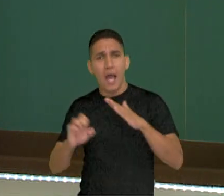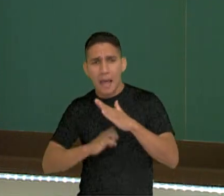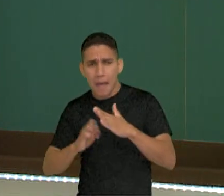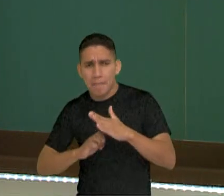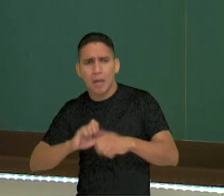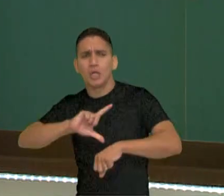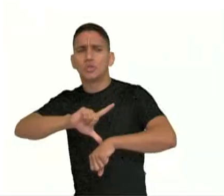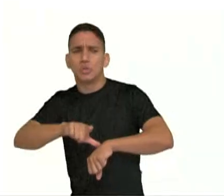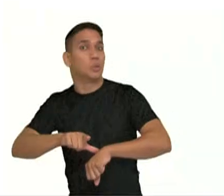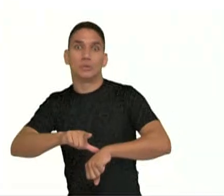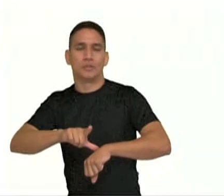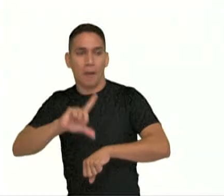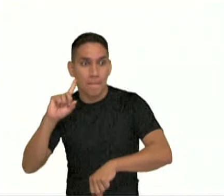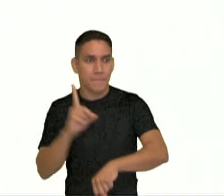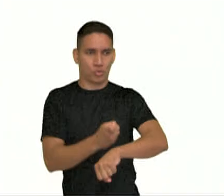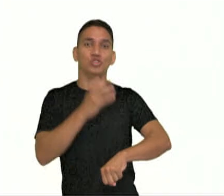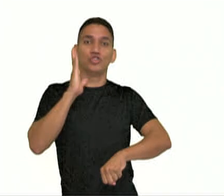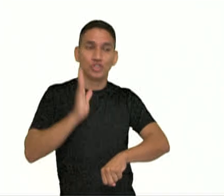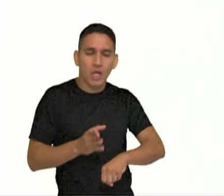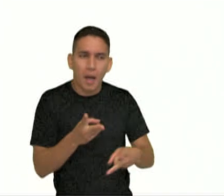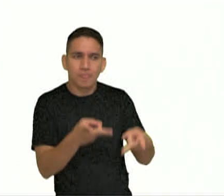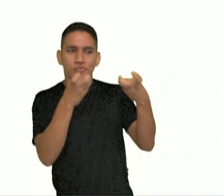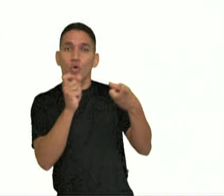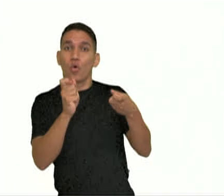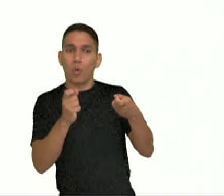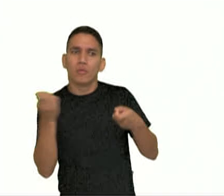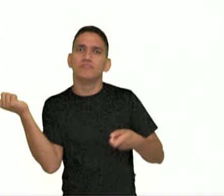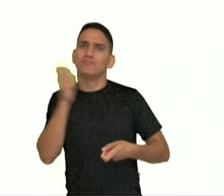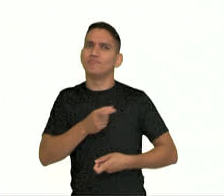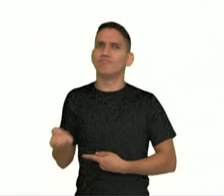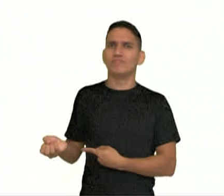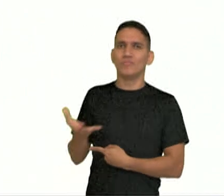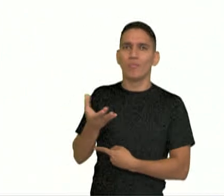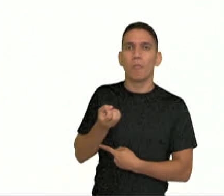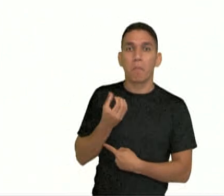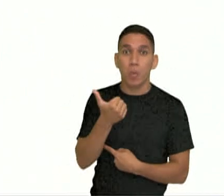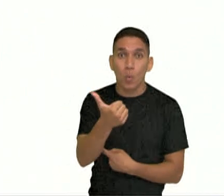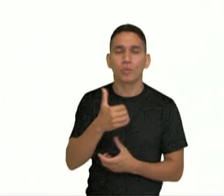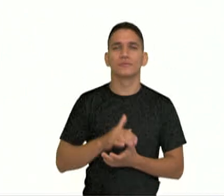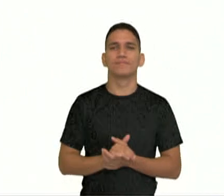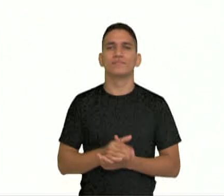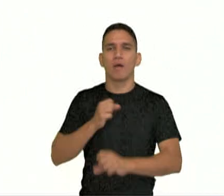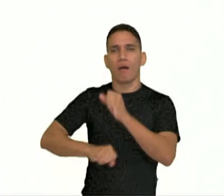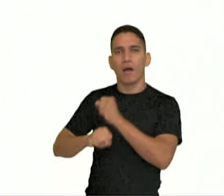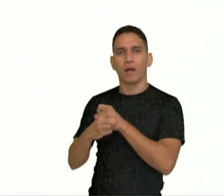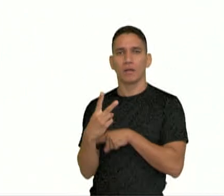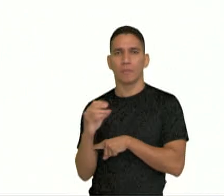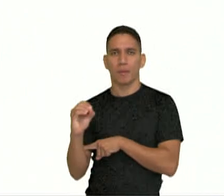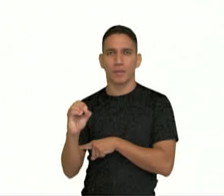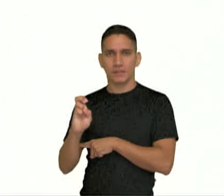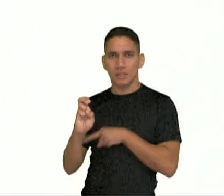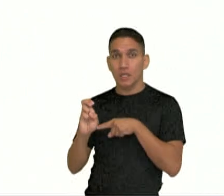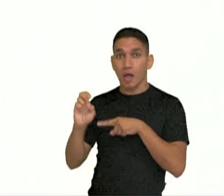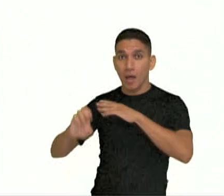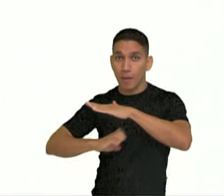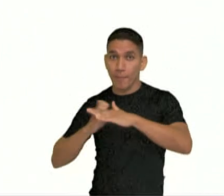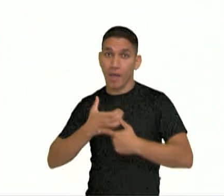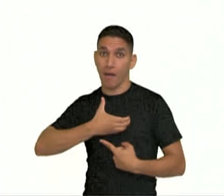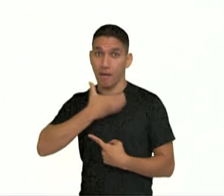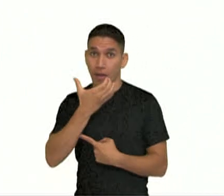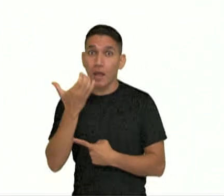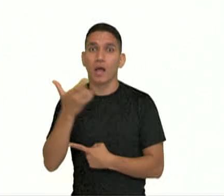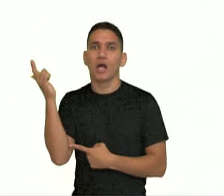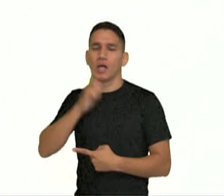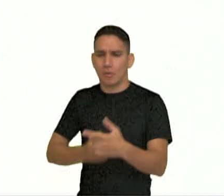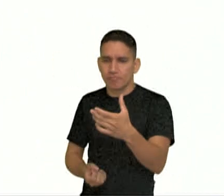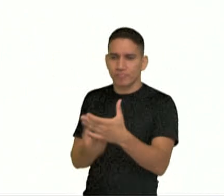as empresas reconhecessem o potencial da novidade. Em 2005, a Apple lançou o